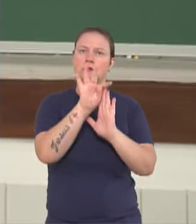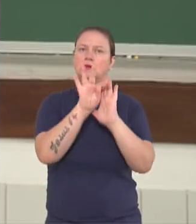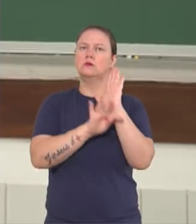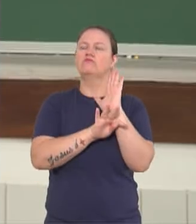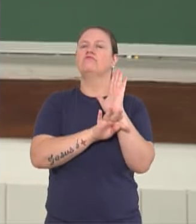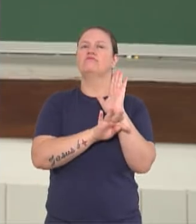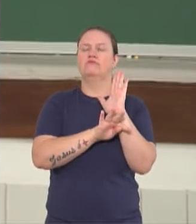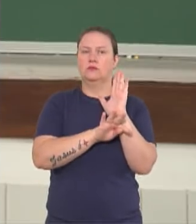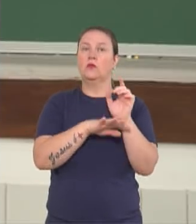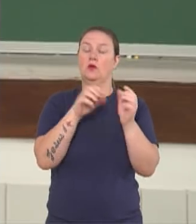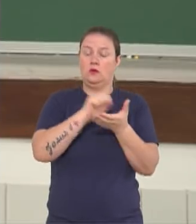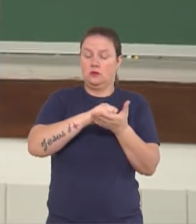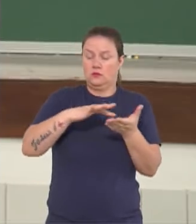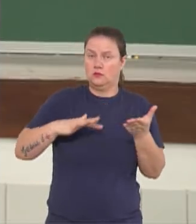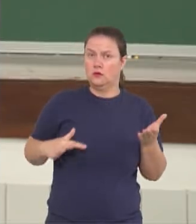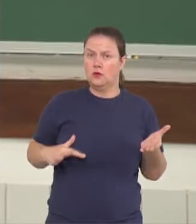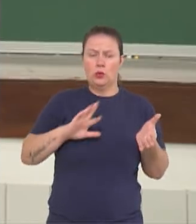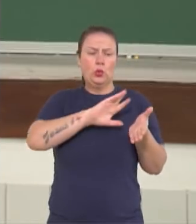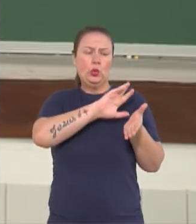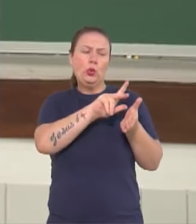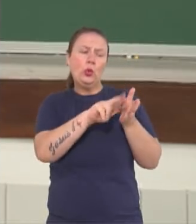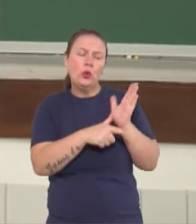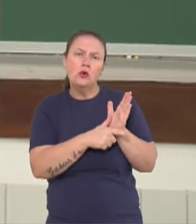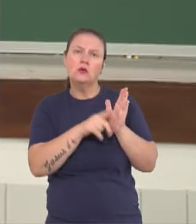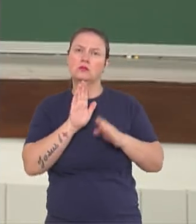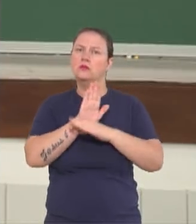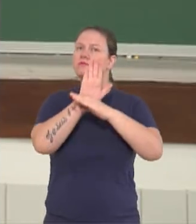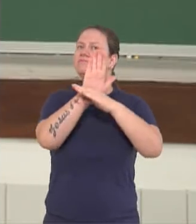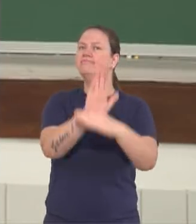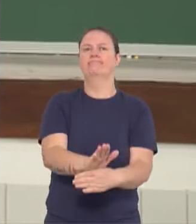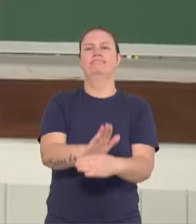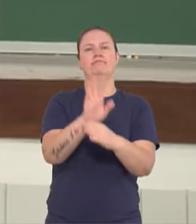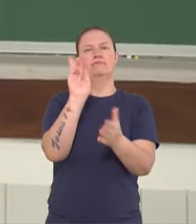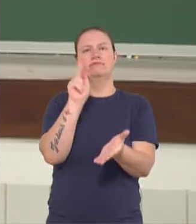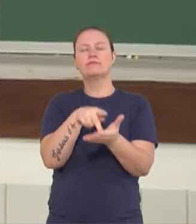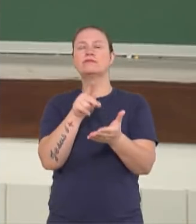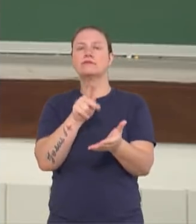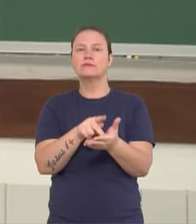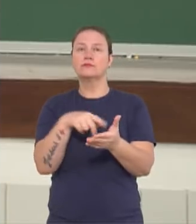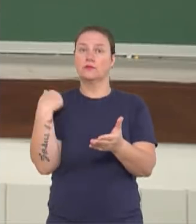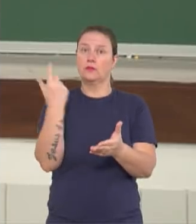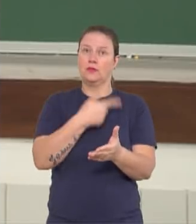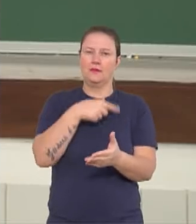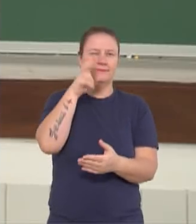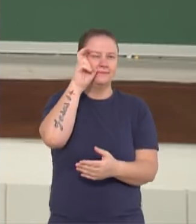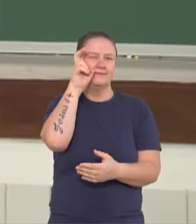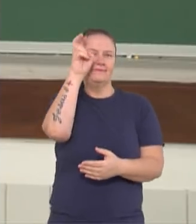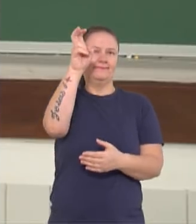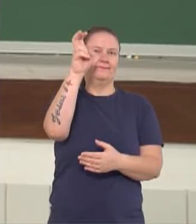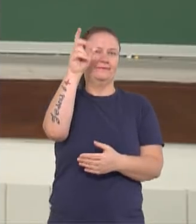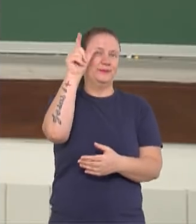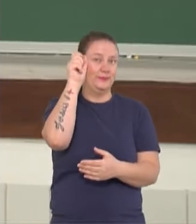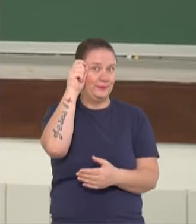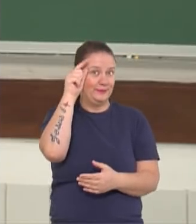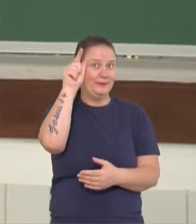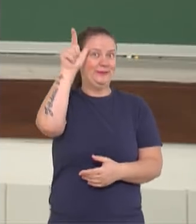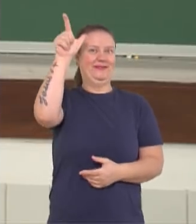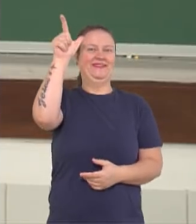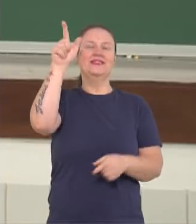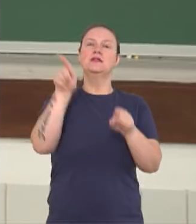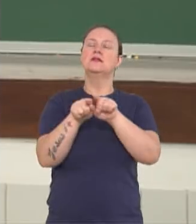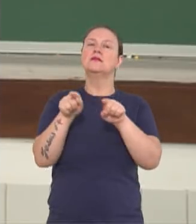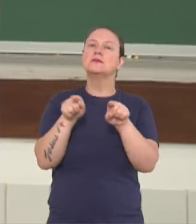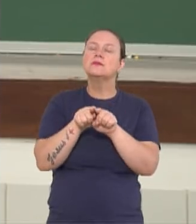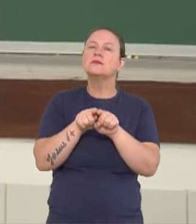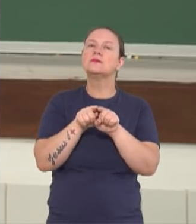Então, essas atividades com certeza contribuem muito para que a gente se torne mais inteligente, para que a gente de fato adquira, né,